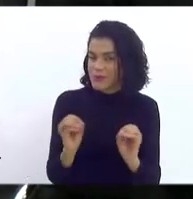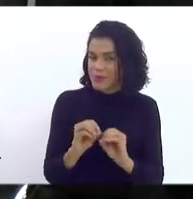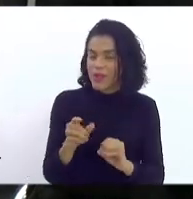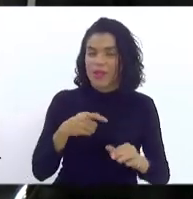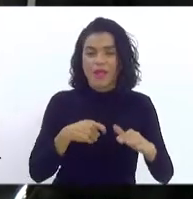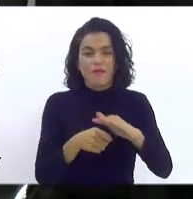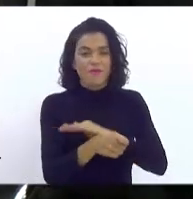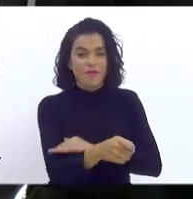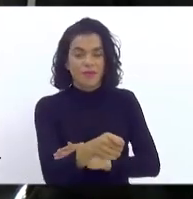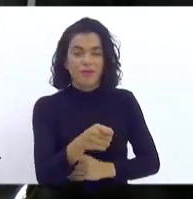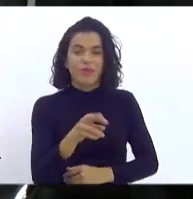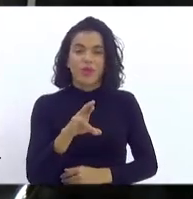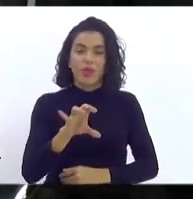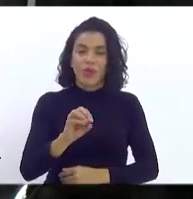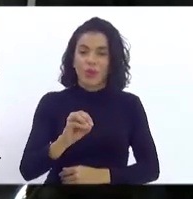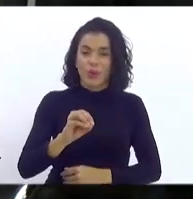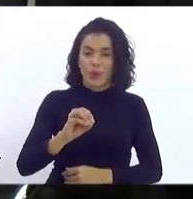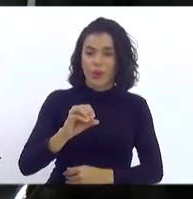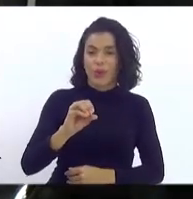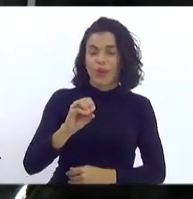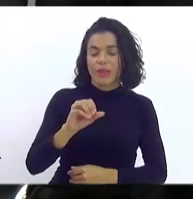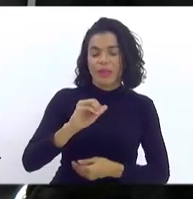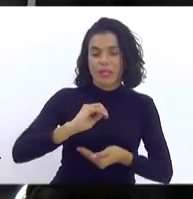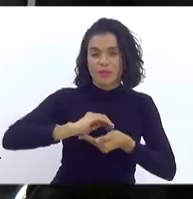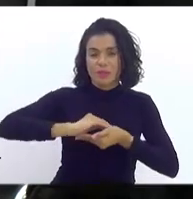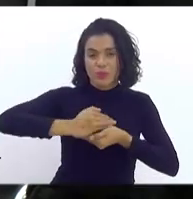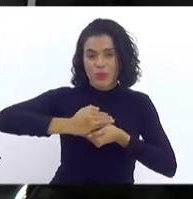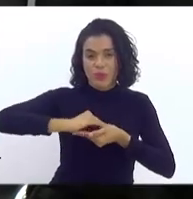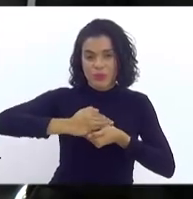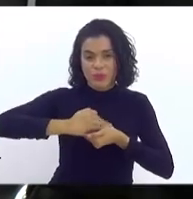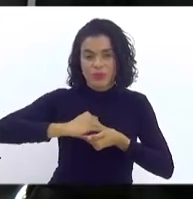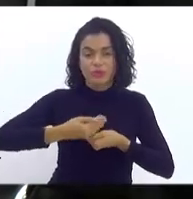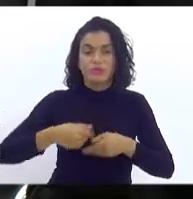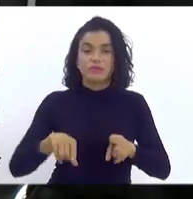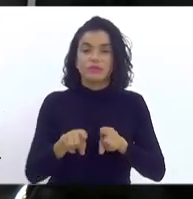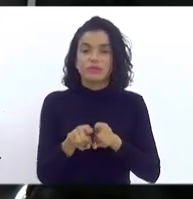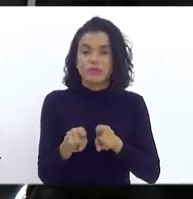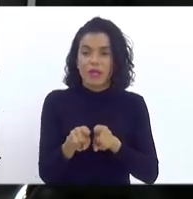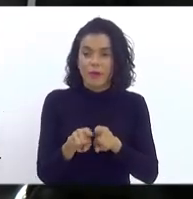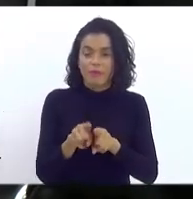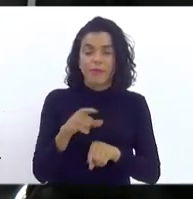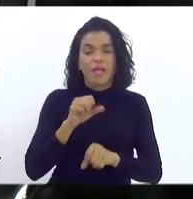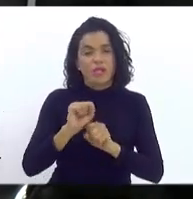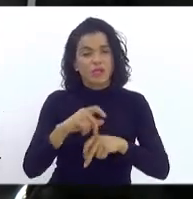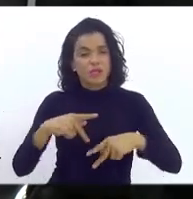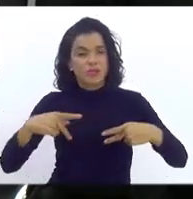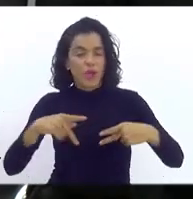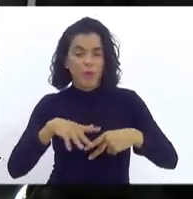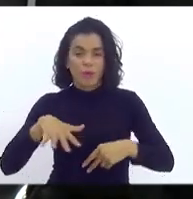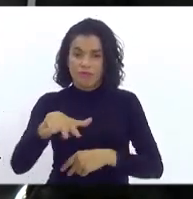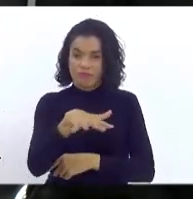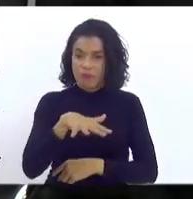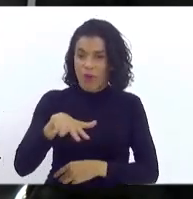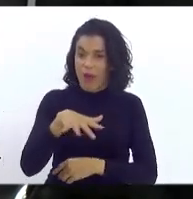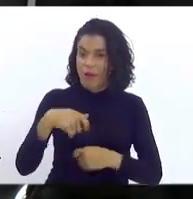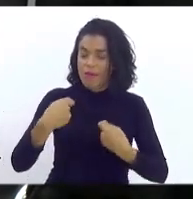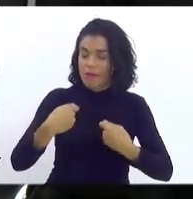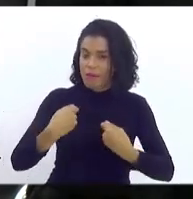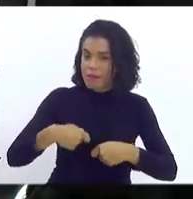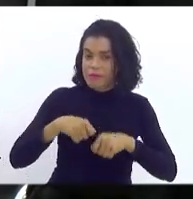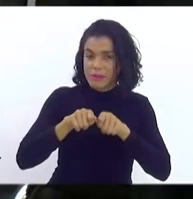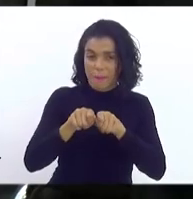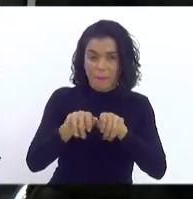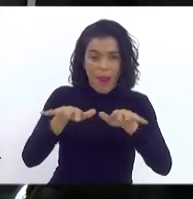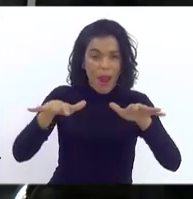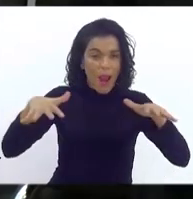em Rio das Ostras, que é uma região que tem crescido, que tem shoppings e uma área de demanda de crescimento também,